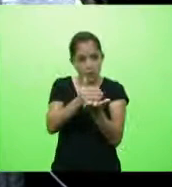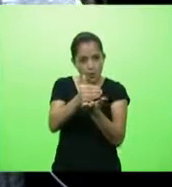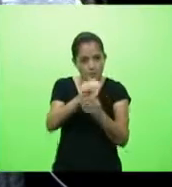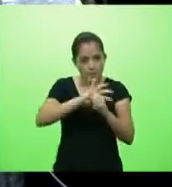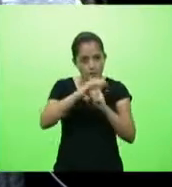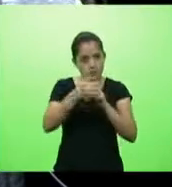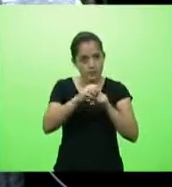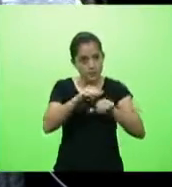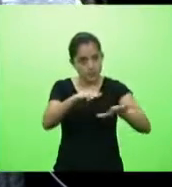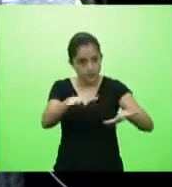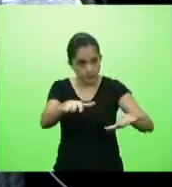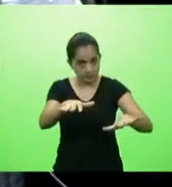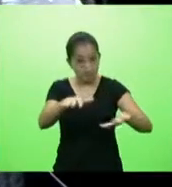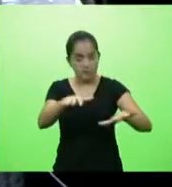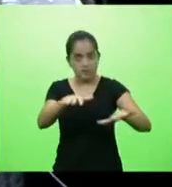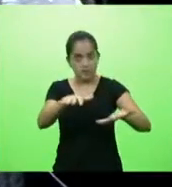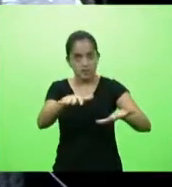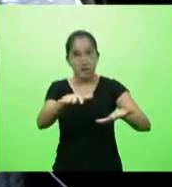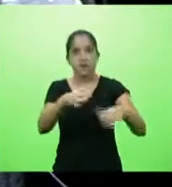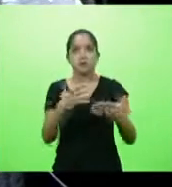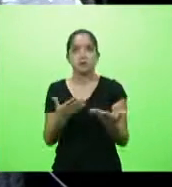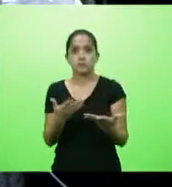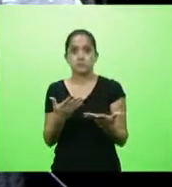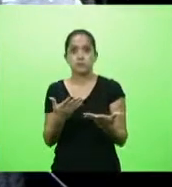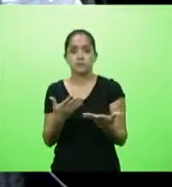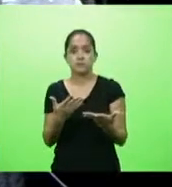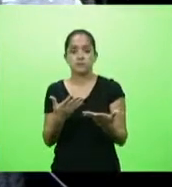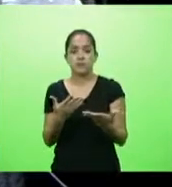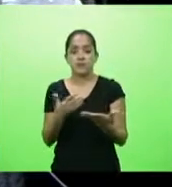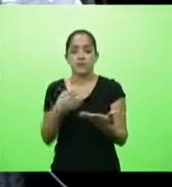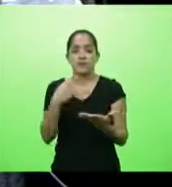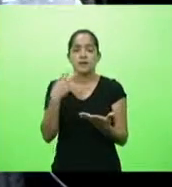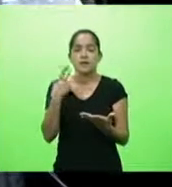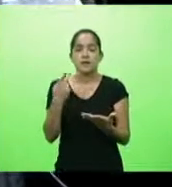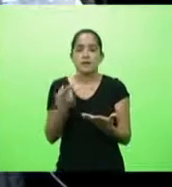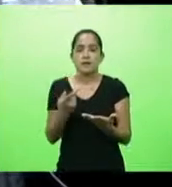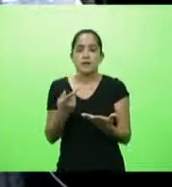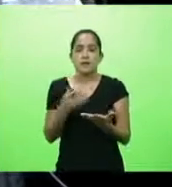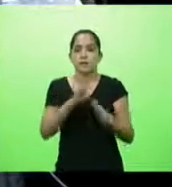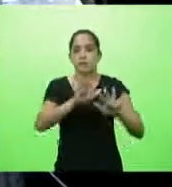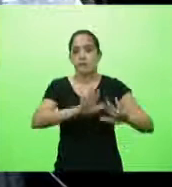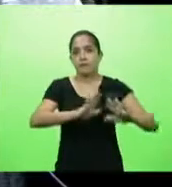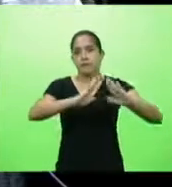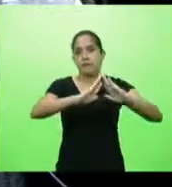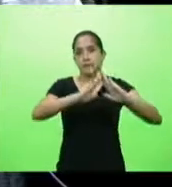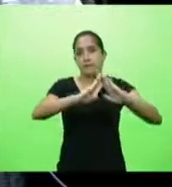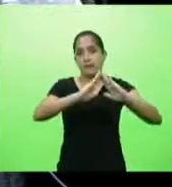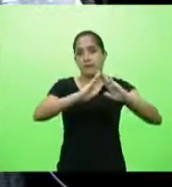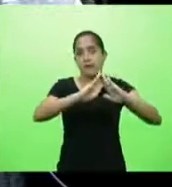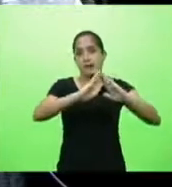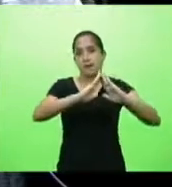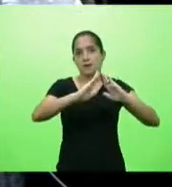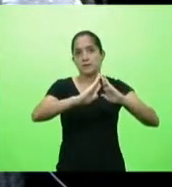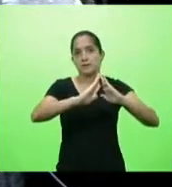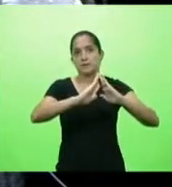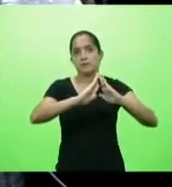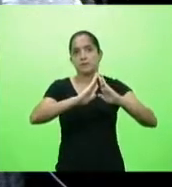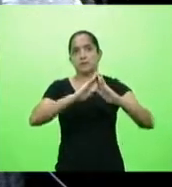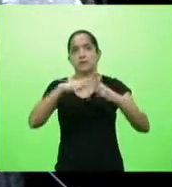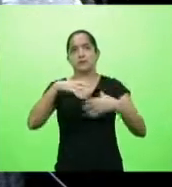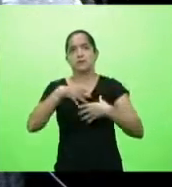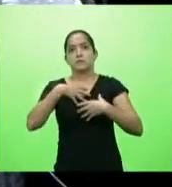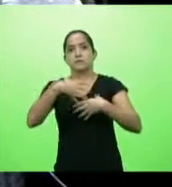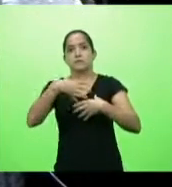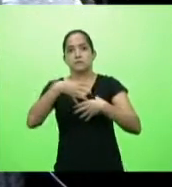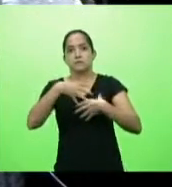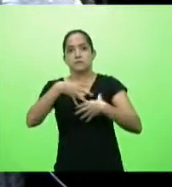pandemia abraçaram a causa de que fique em casa até tu tiver com falta de ar. Fique